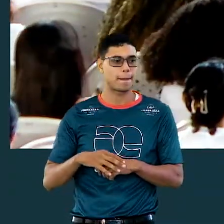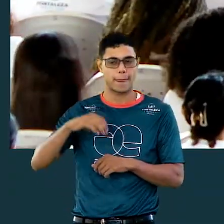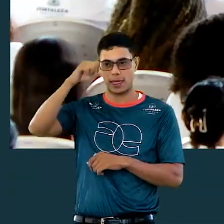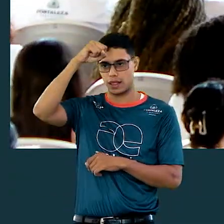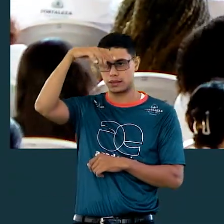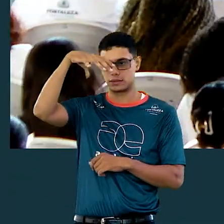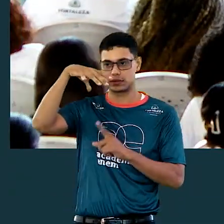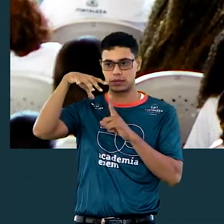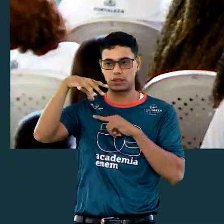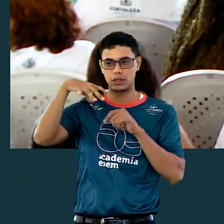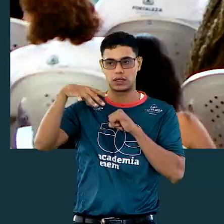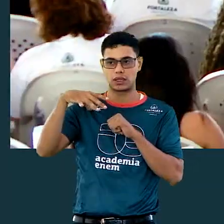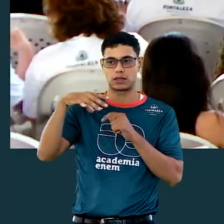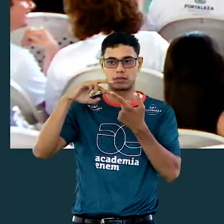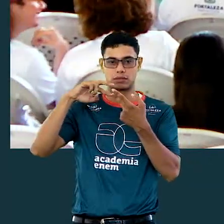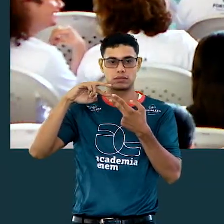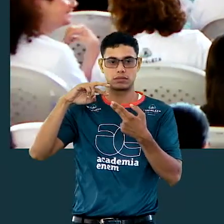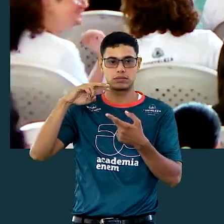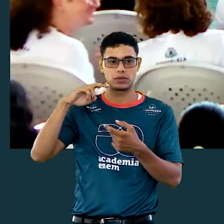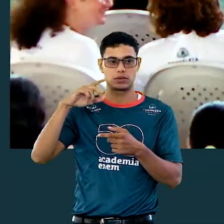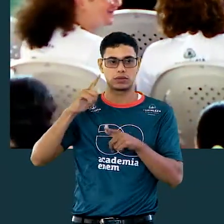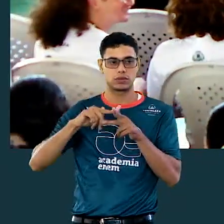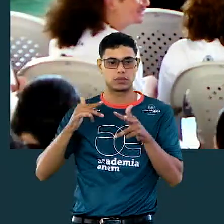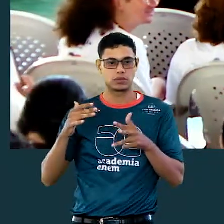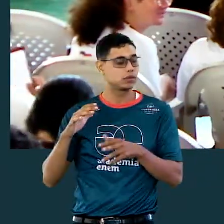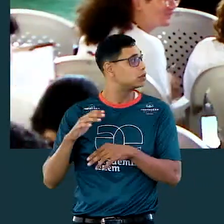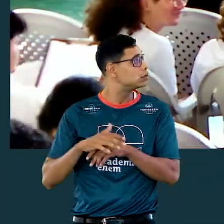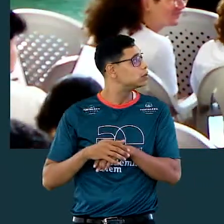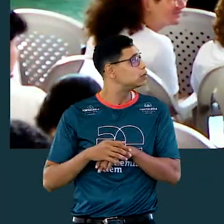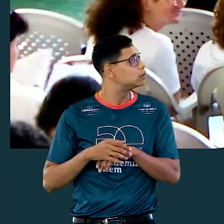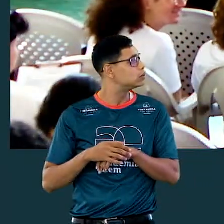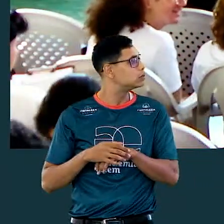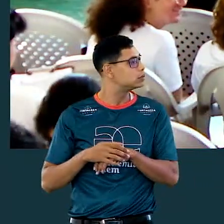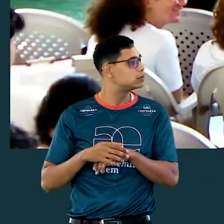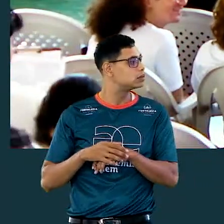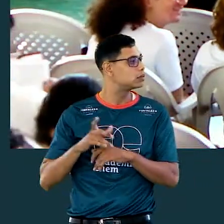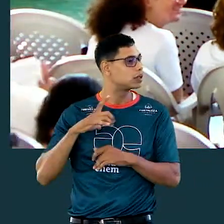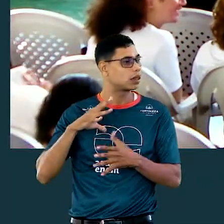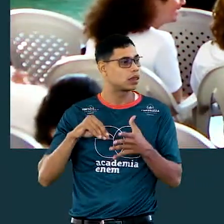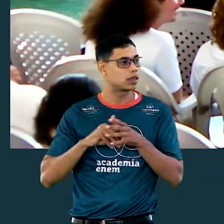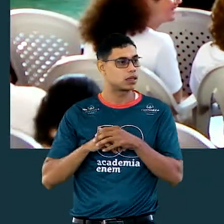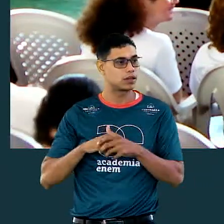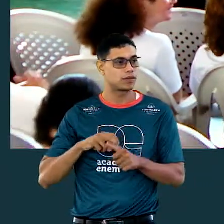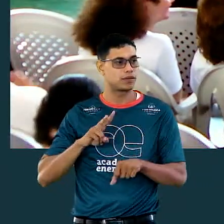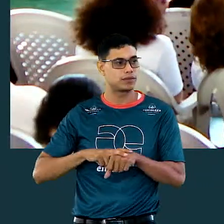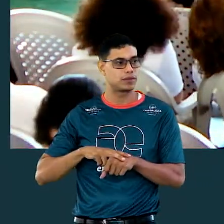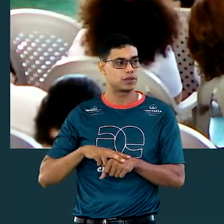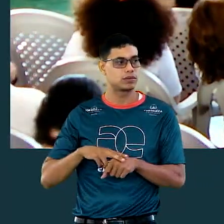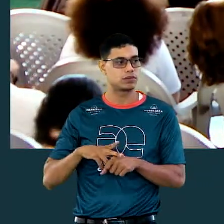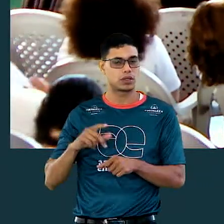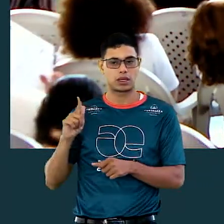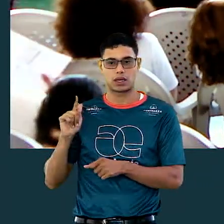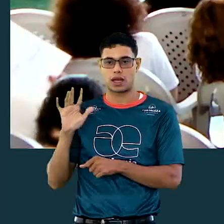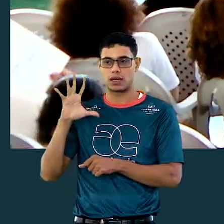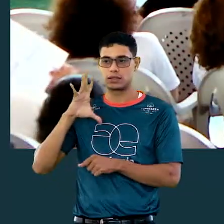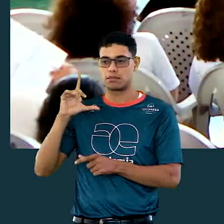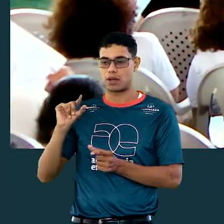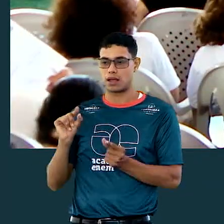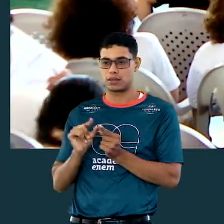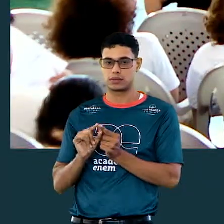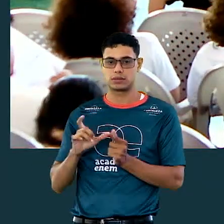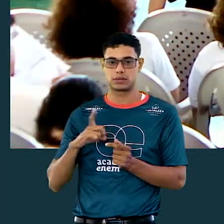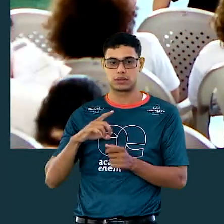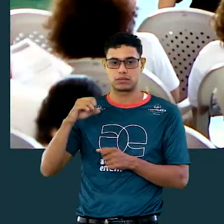são constituídas de um filamento de tungstênio, tá? Dentro de um bulbo de vidro com gás a baixa pressão. Essas lâmpadas podem